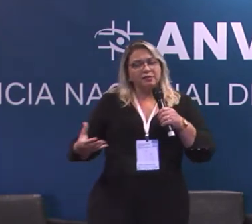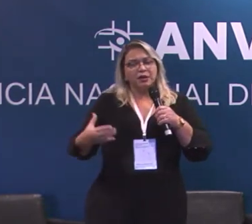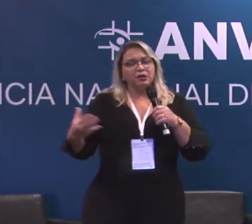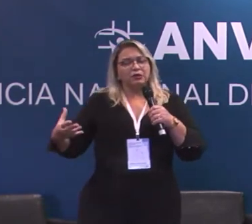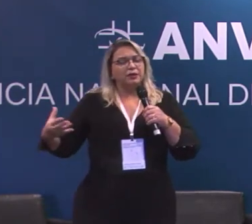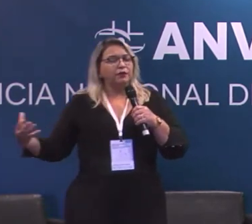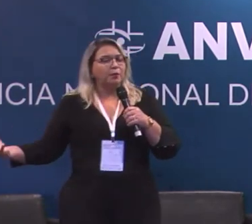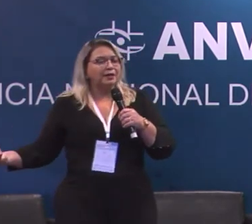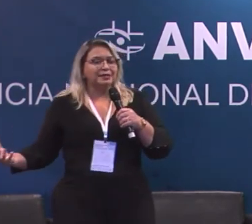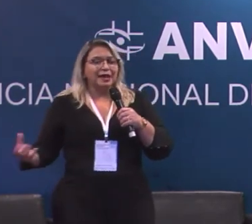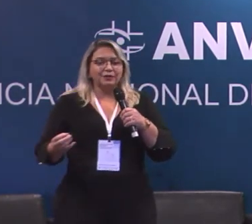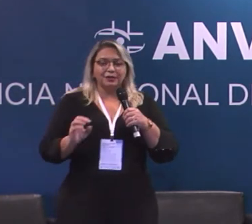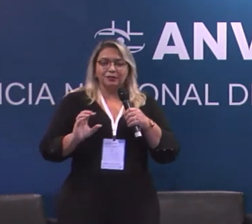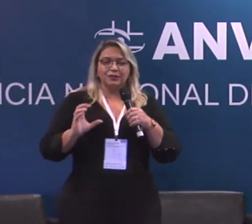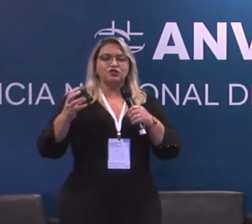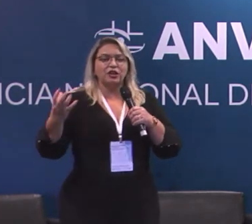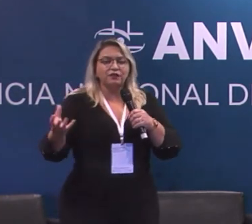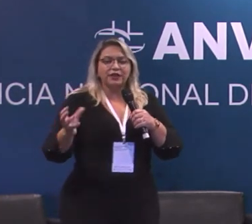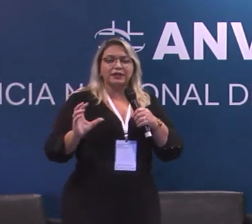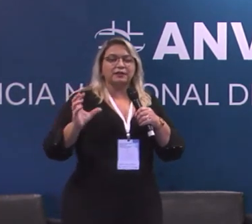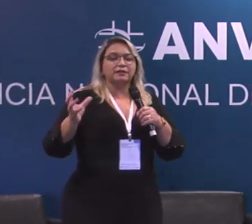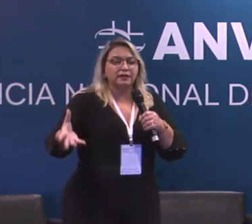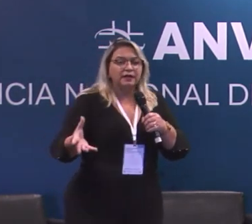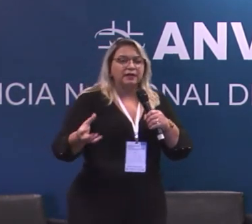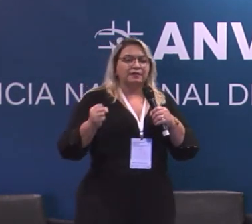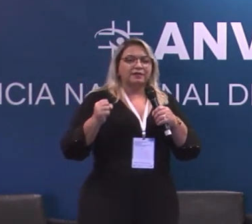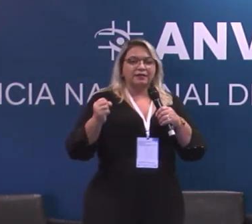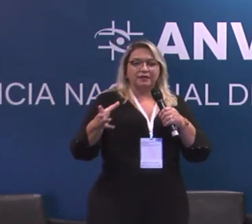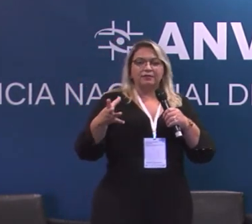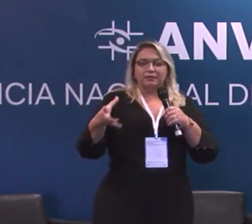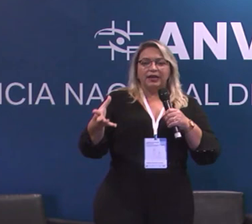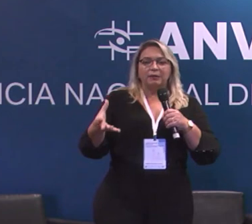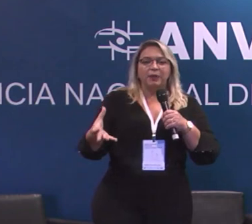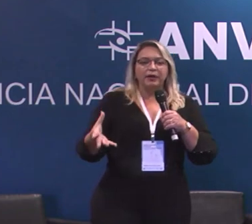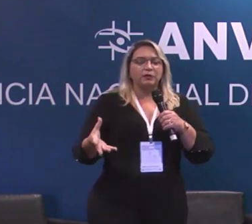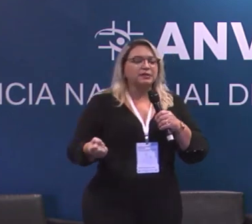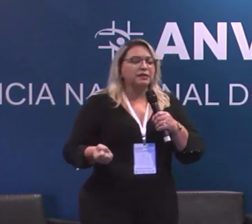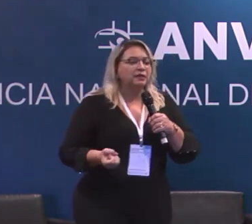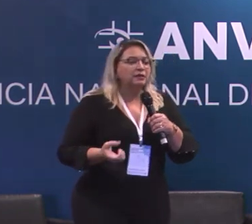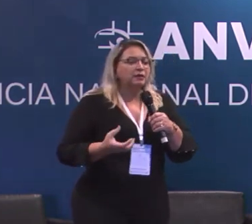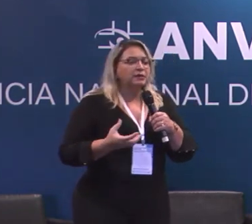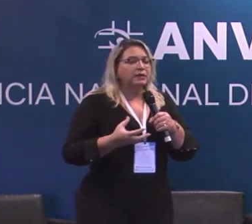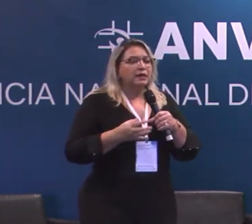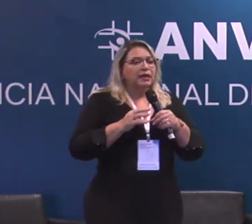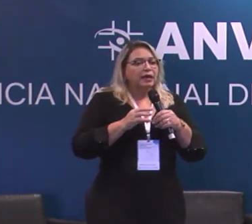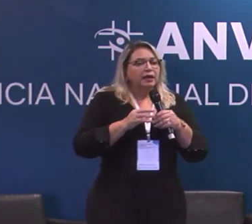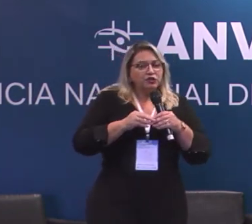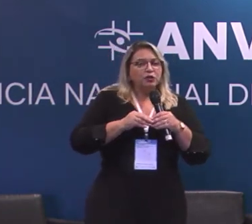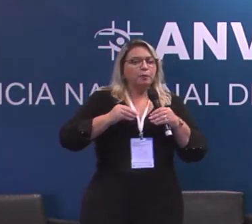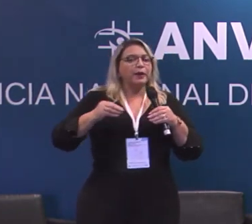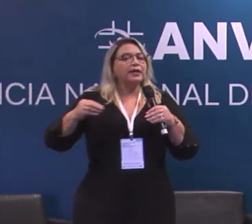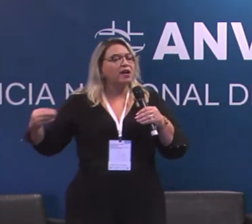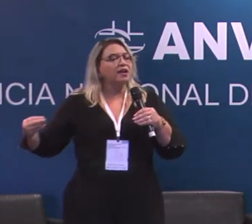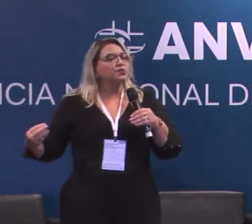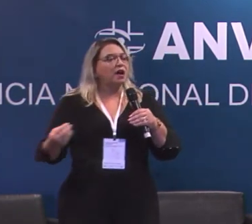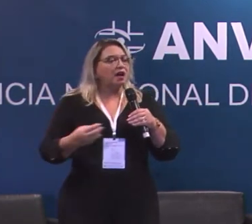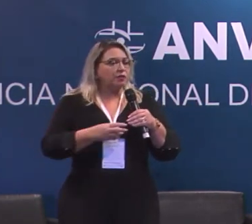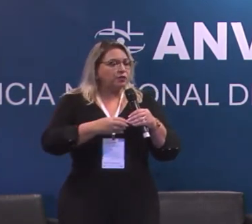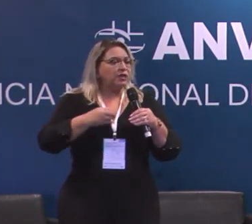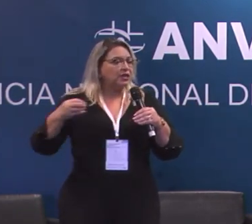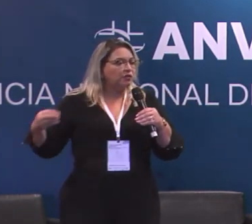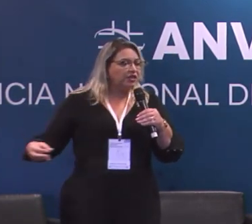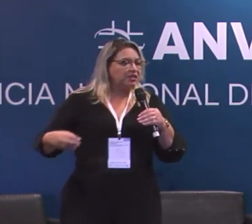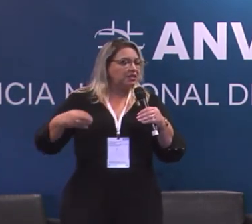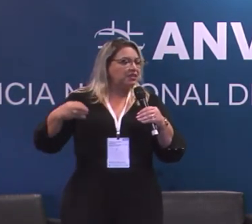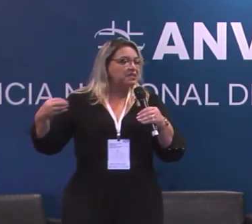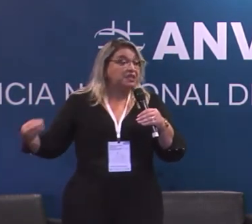mas não estava formalizado, então isso já não vai ter tanto né, impacto assim. Então, assim, eu acho que um prazo razoável de até